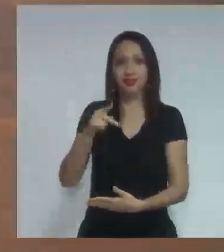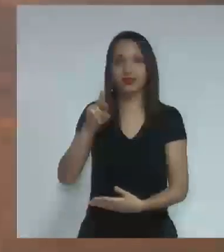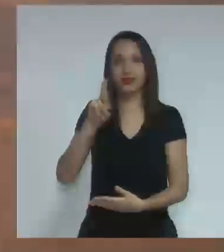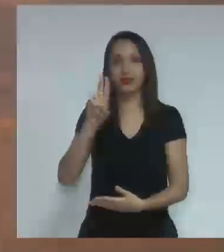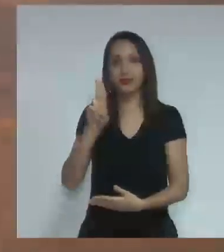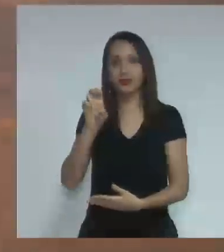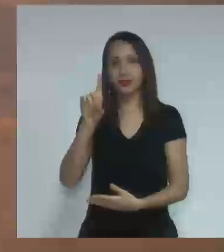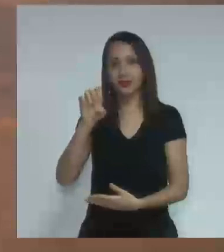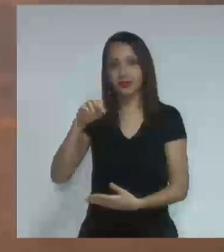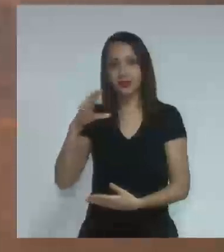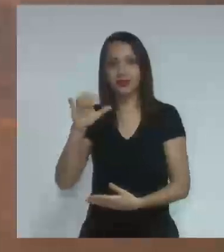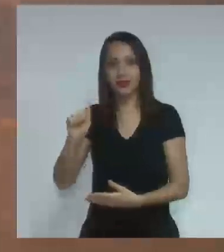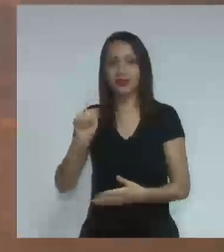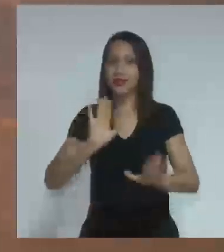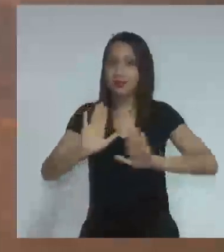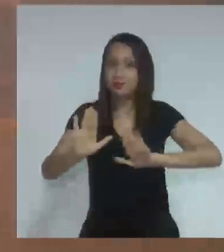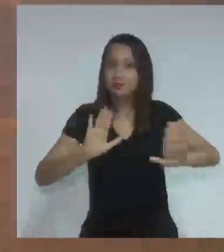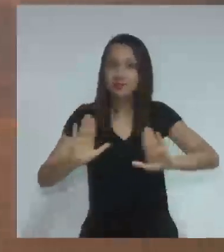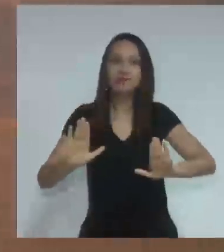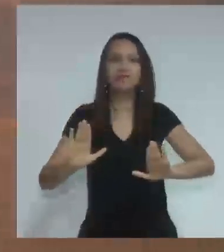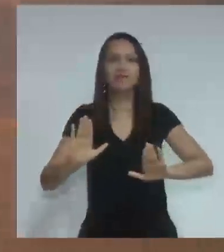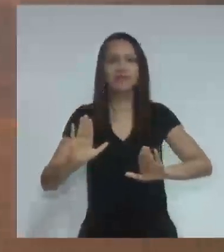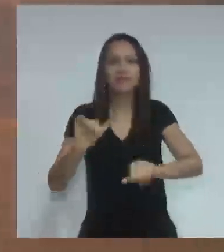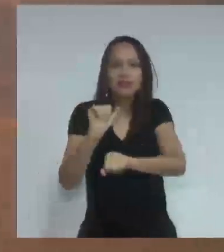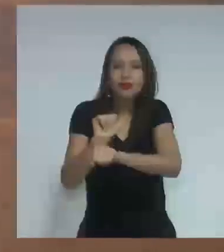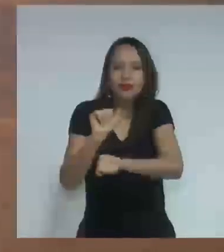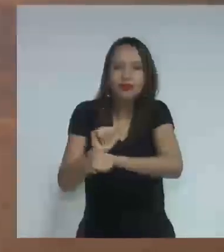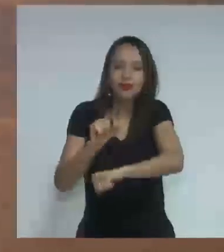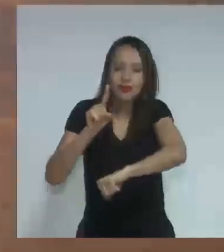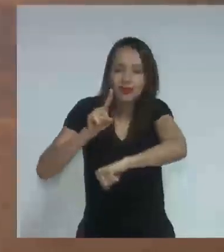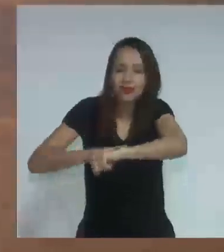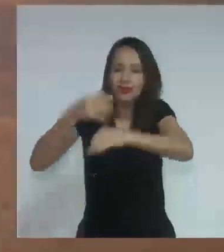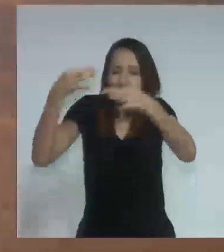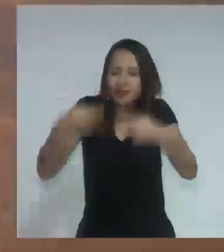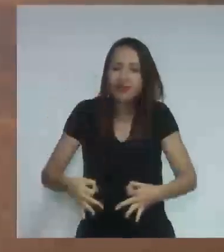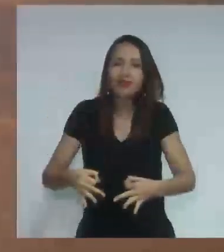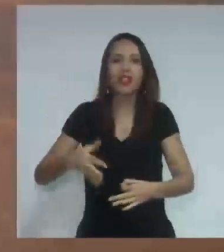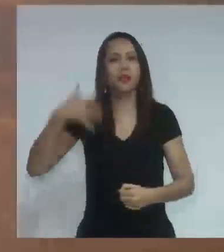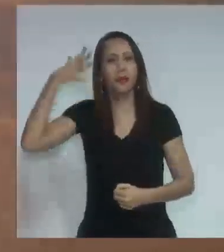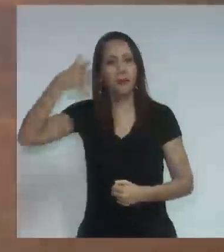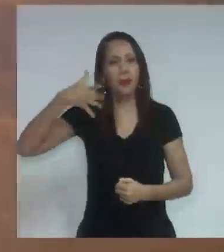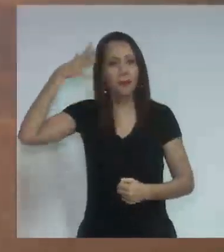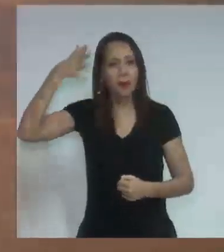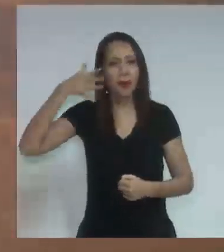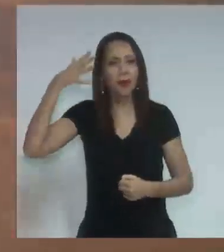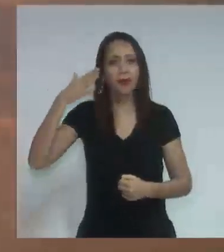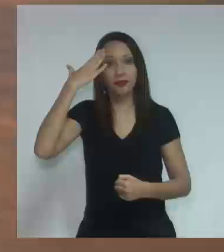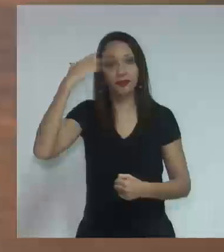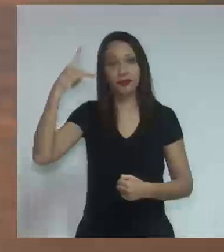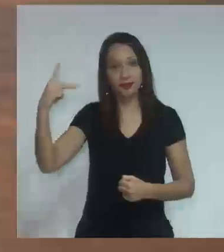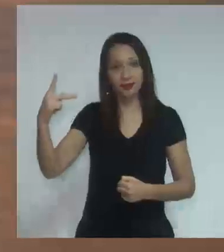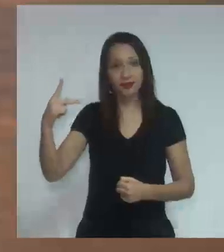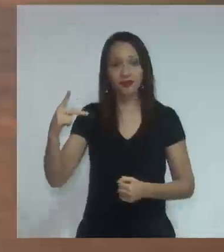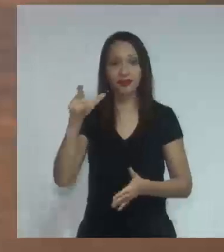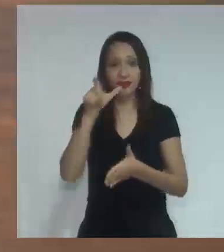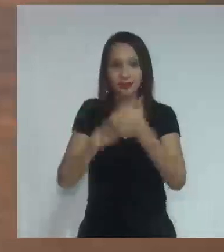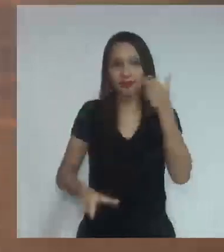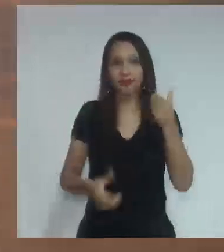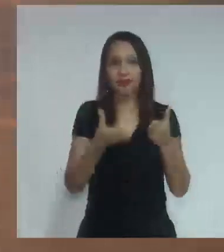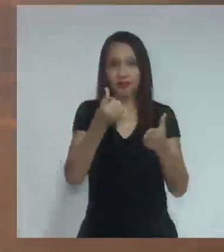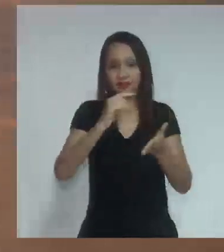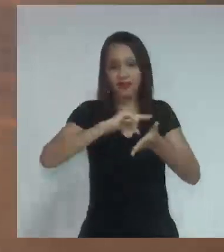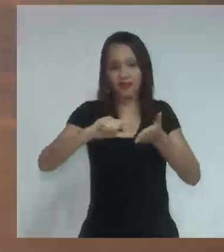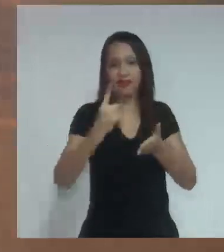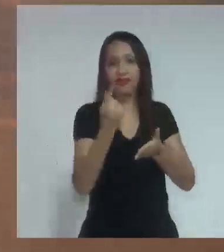O prudente espera o momento certo para falar, está lá no Provérbios 13:16, para quem quiser depois acompanhar.